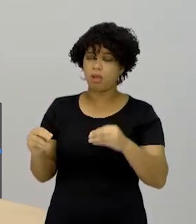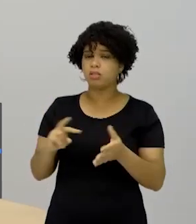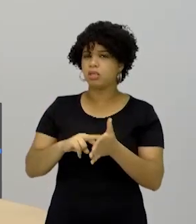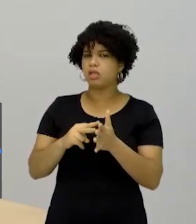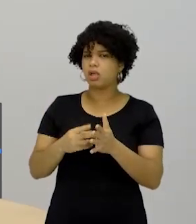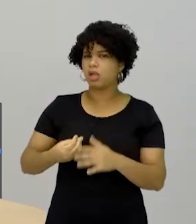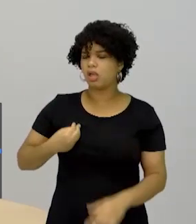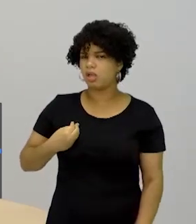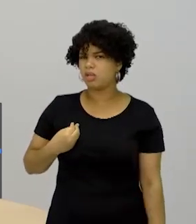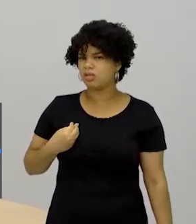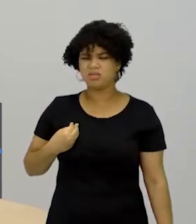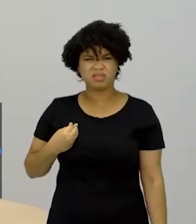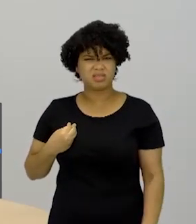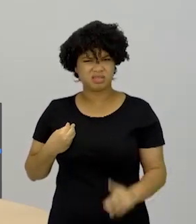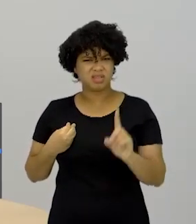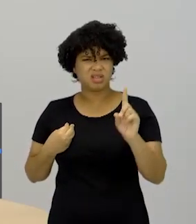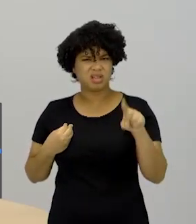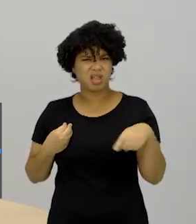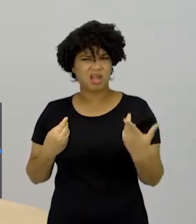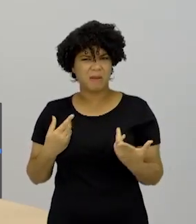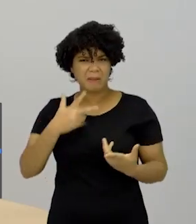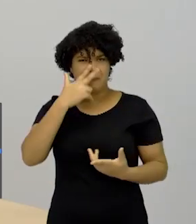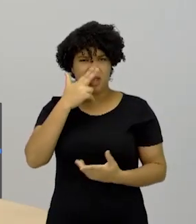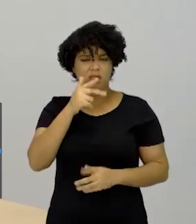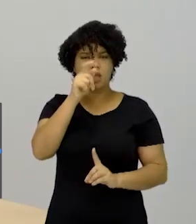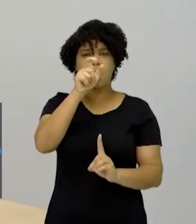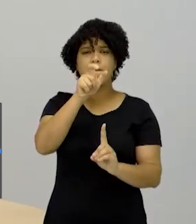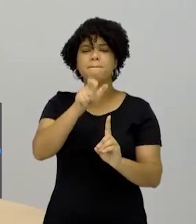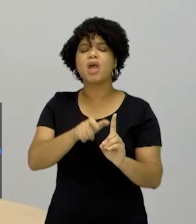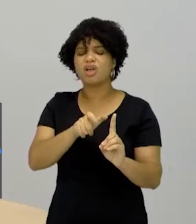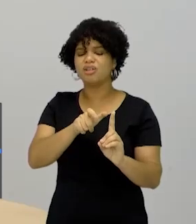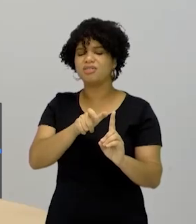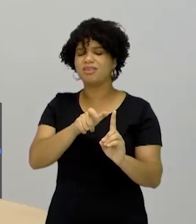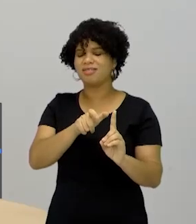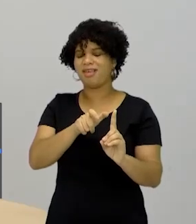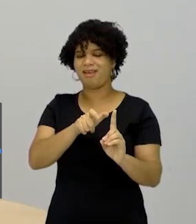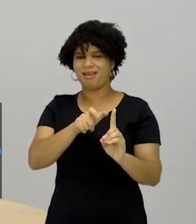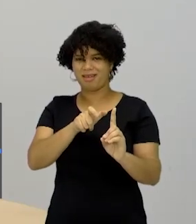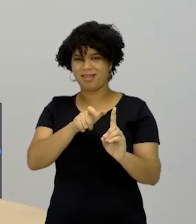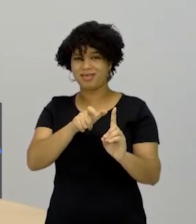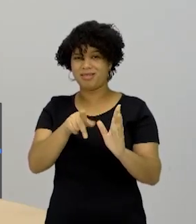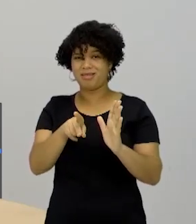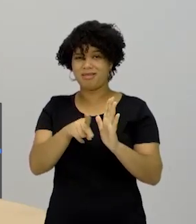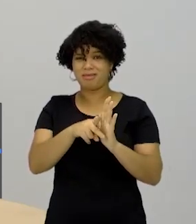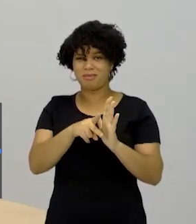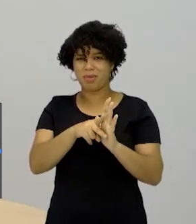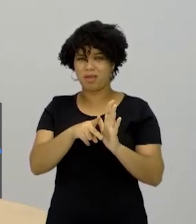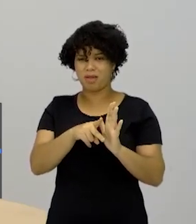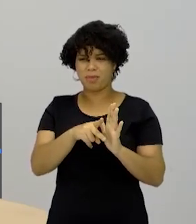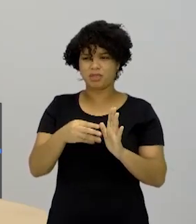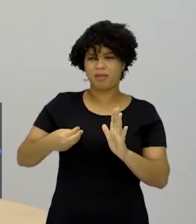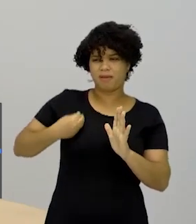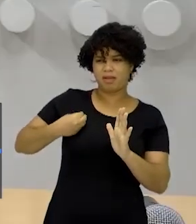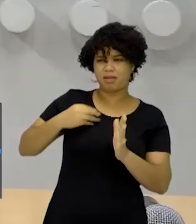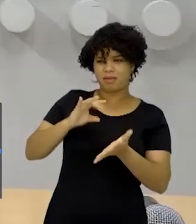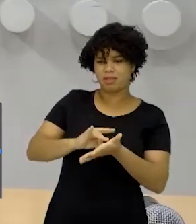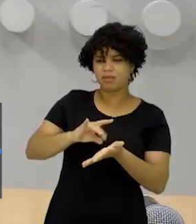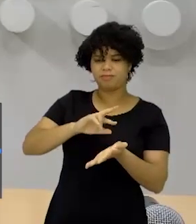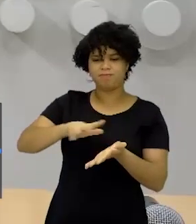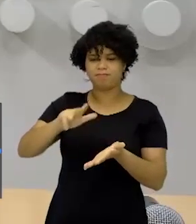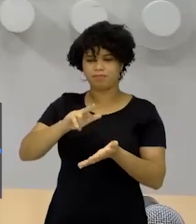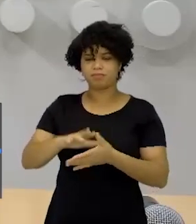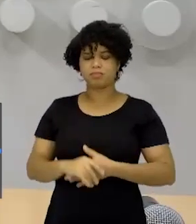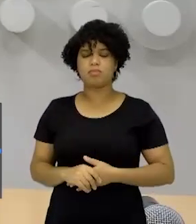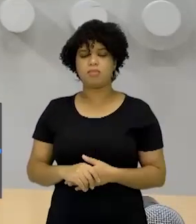presente, de encarar uma personagem virtual que deveria ser um simulacro daquilo que se é na realidade.